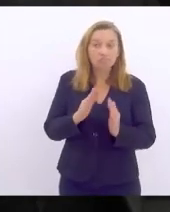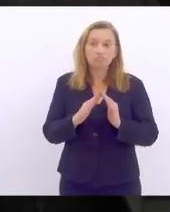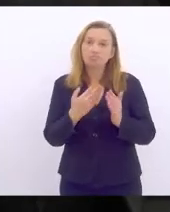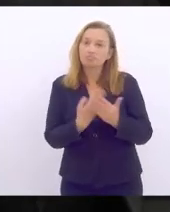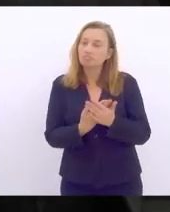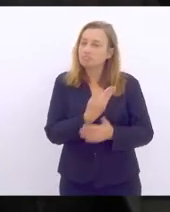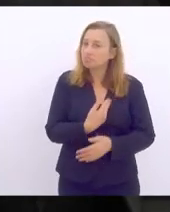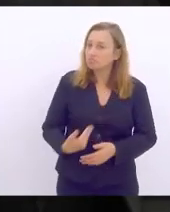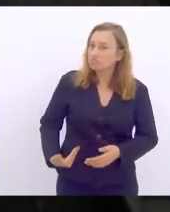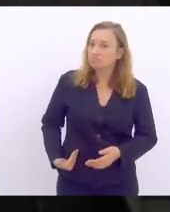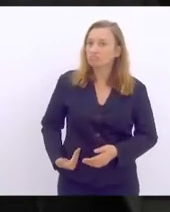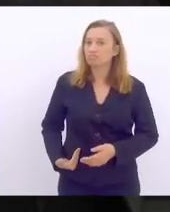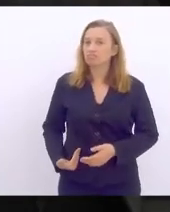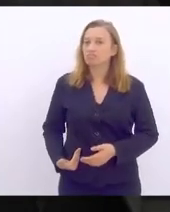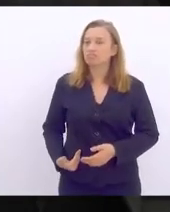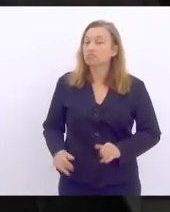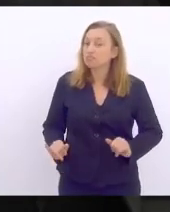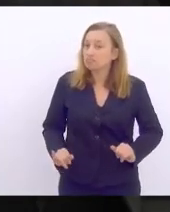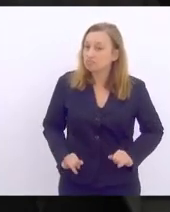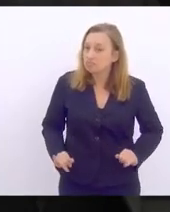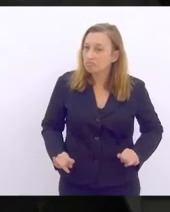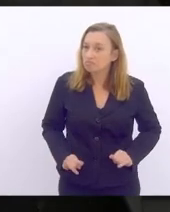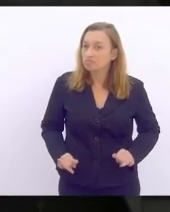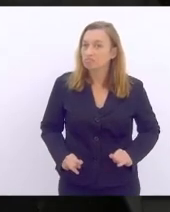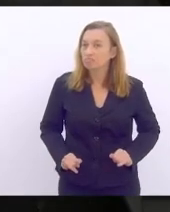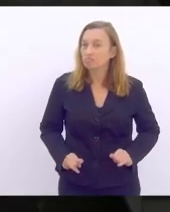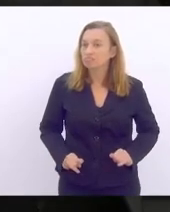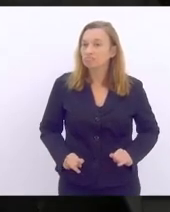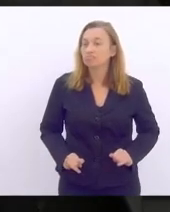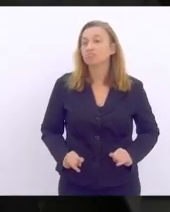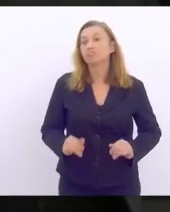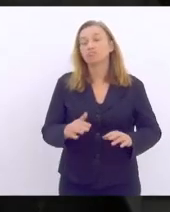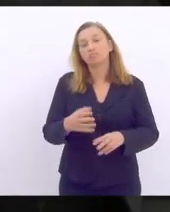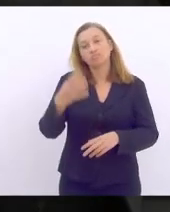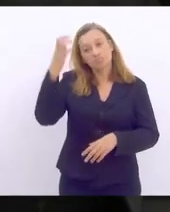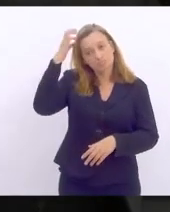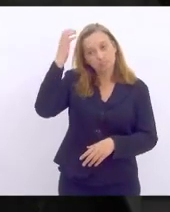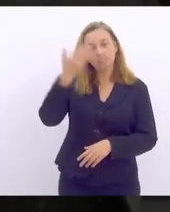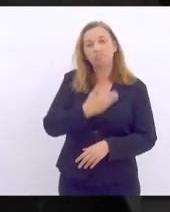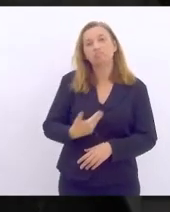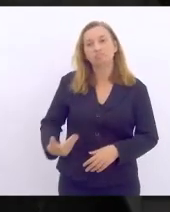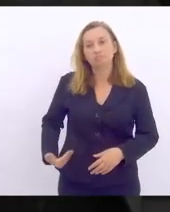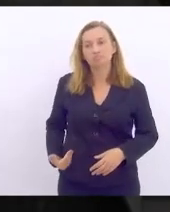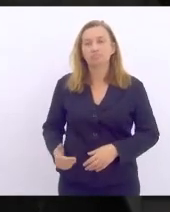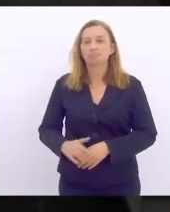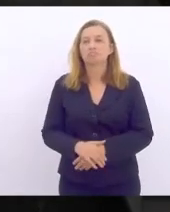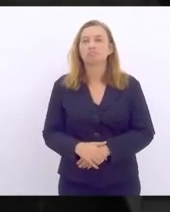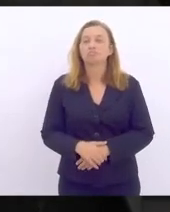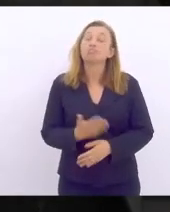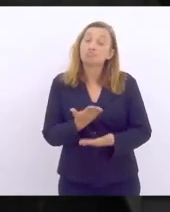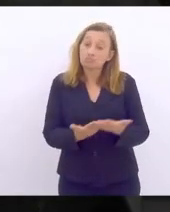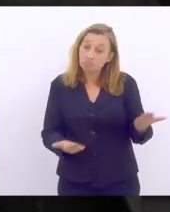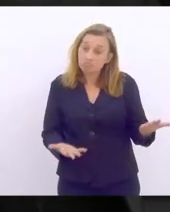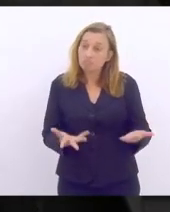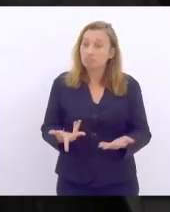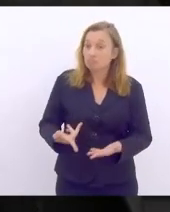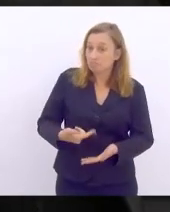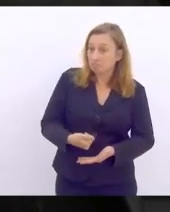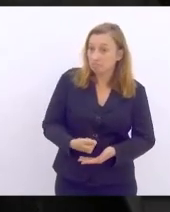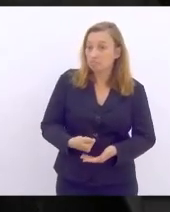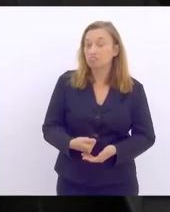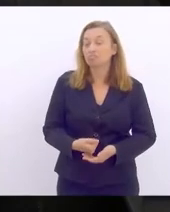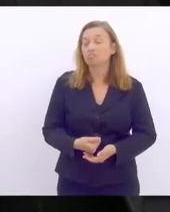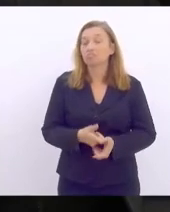pública tá sofrendo por parte dos governos uma perda de qualidade